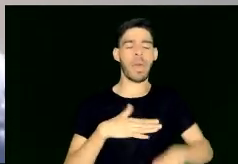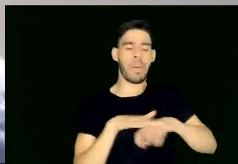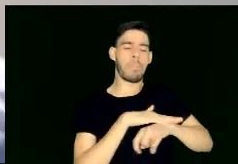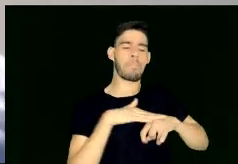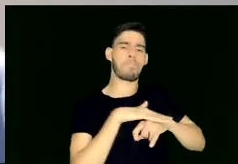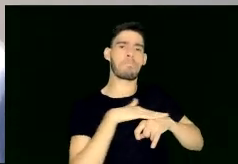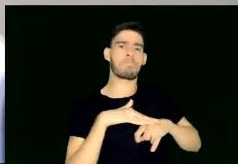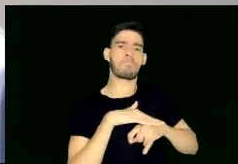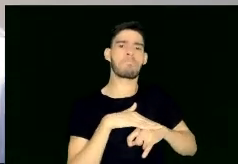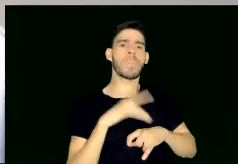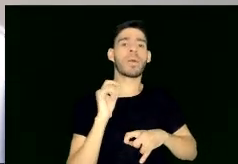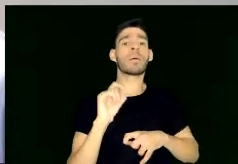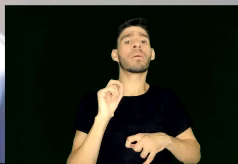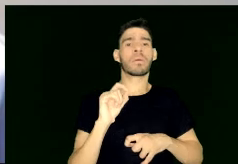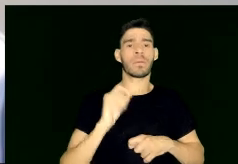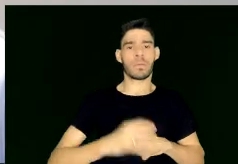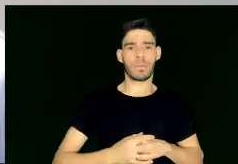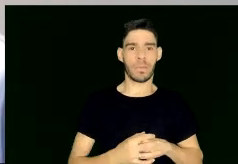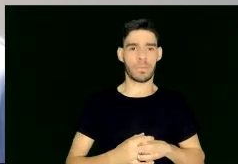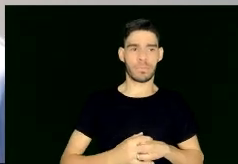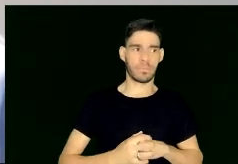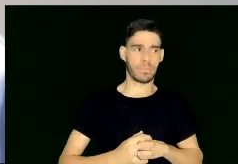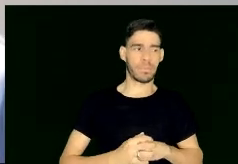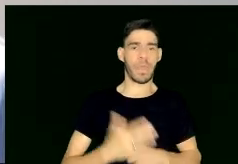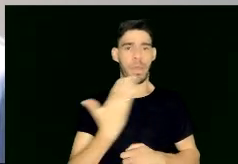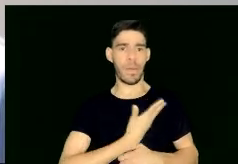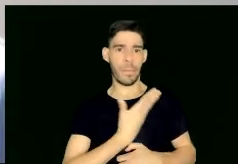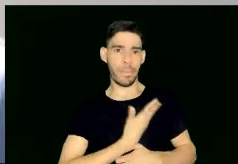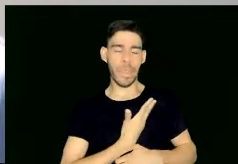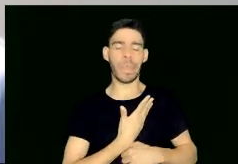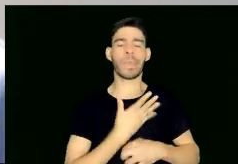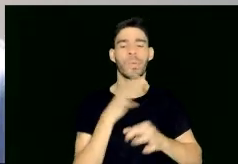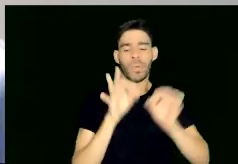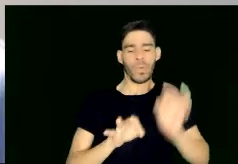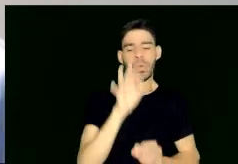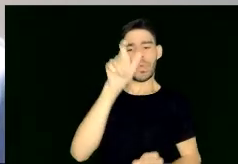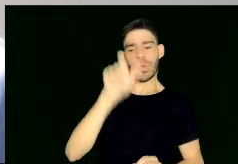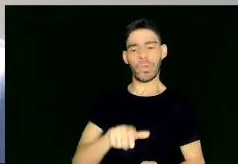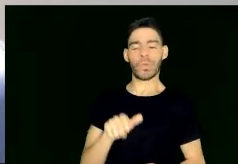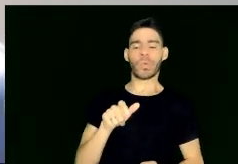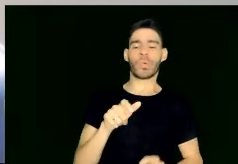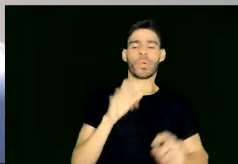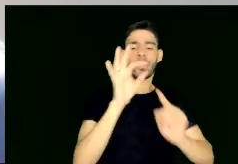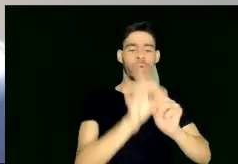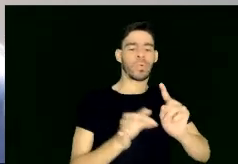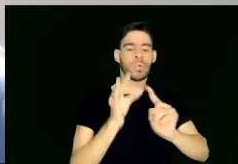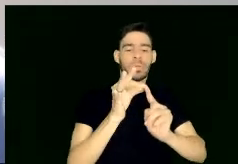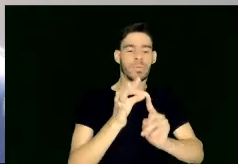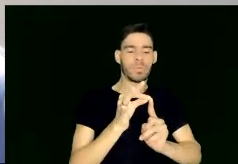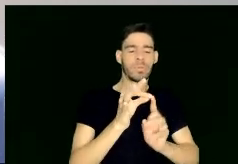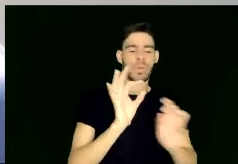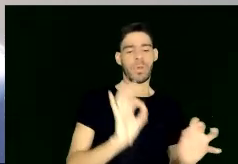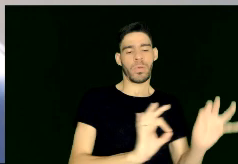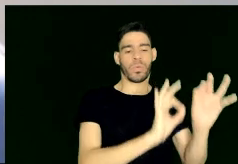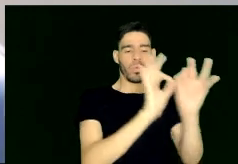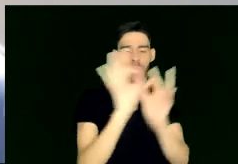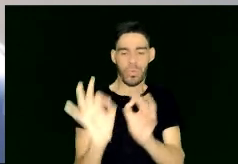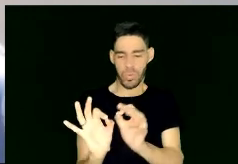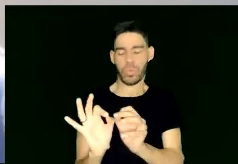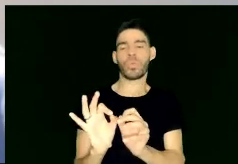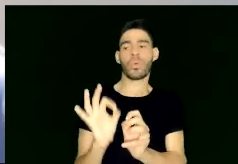mim conversar com os amigos e juízes e desembargadores que